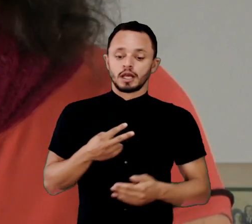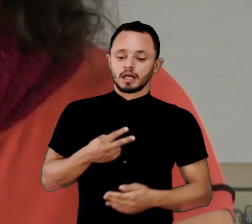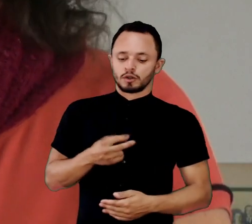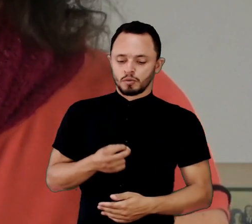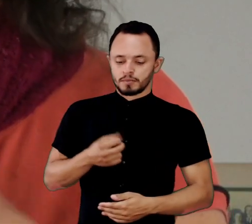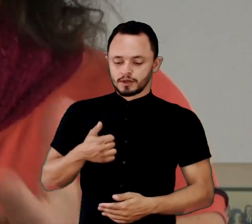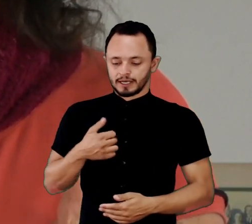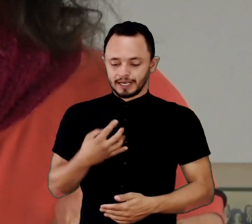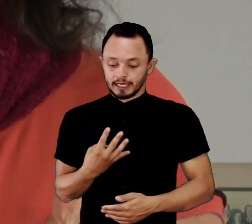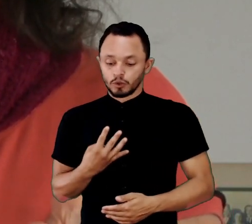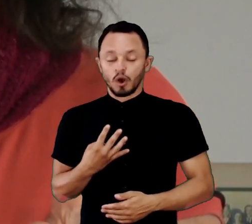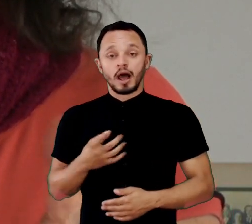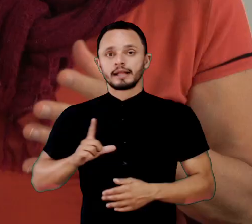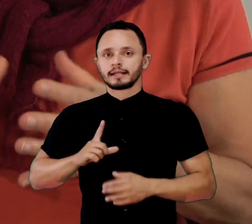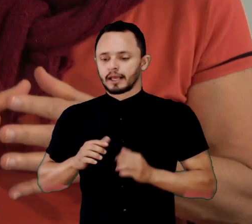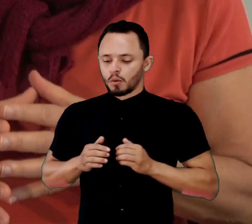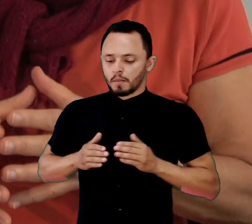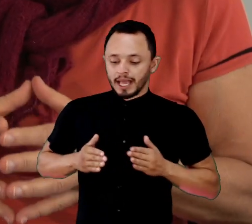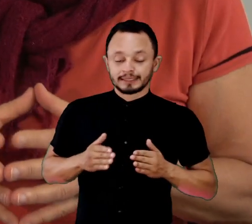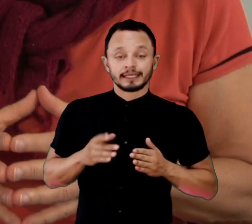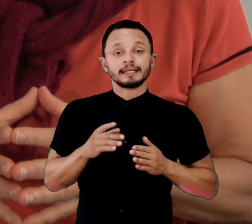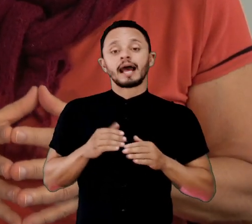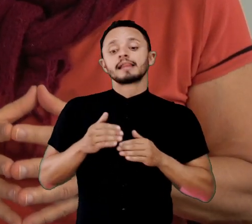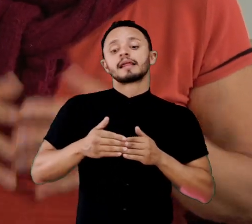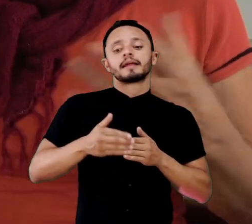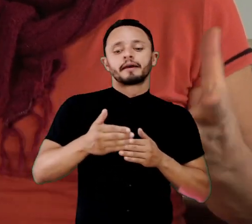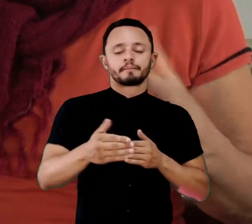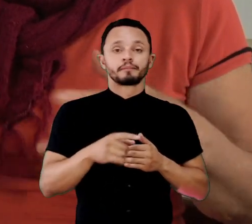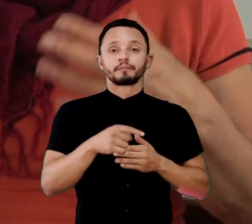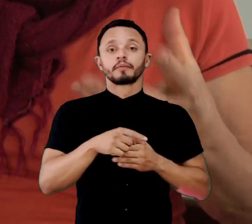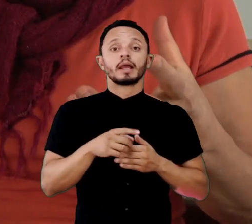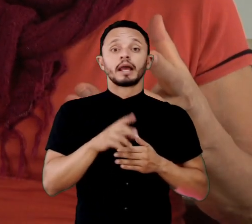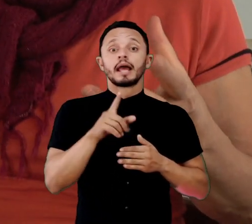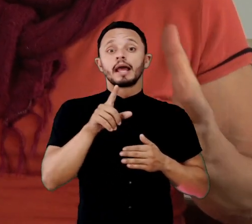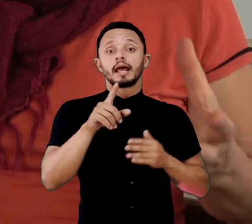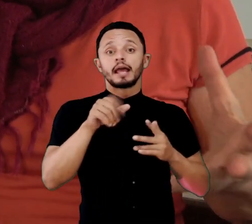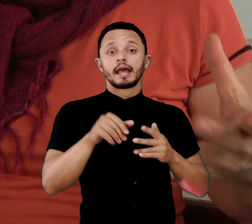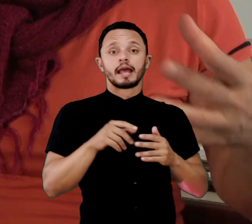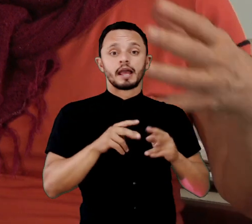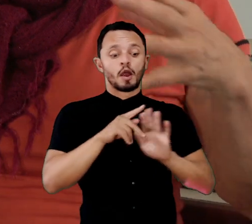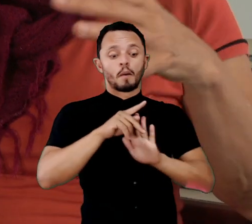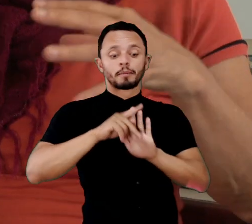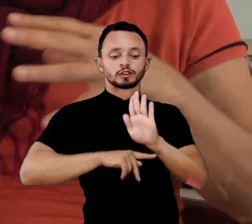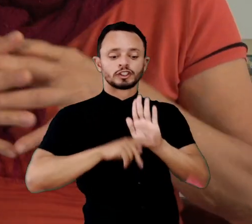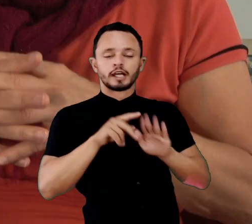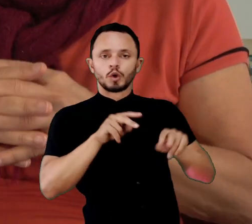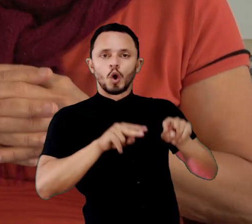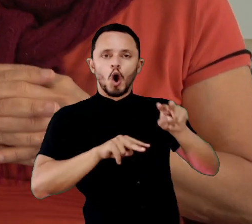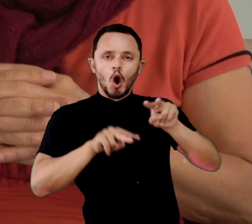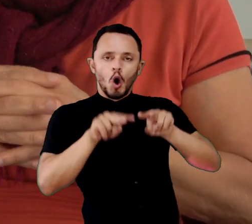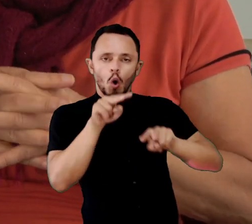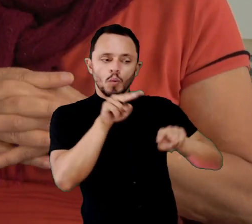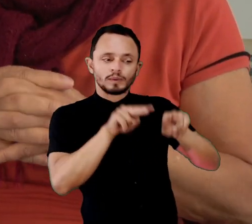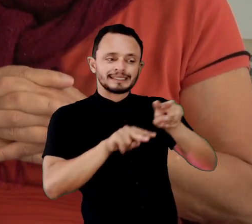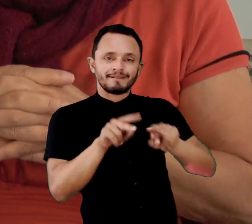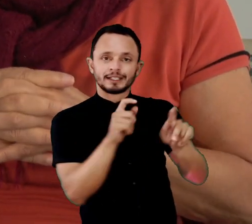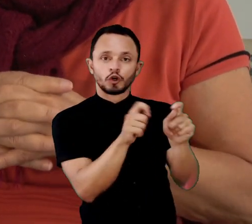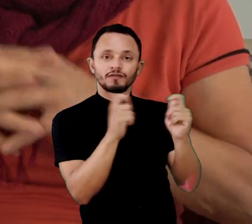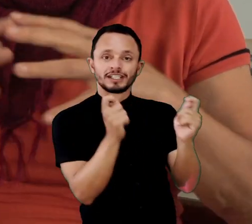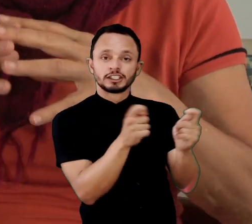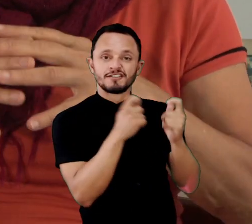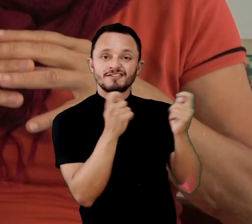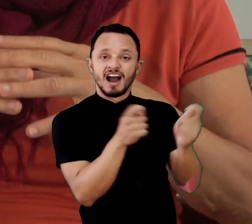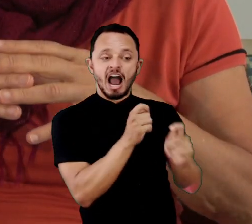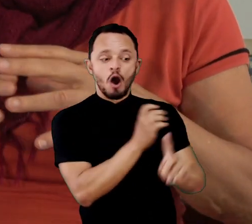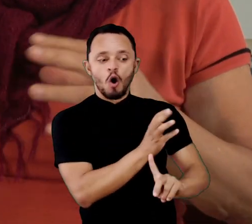um site, tem as redes sociais. O Observatório é um espaço e uma ação para a gente colocar os festivais de artes